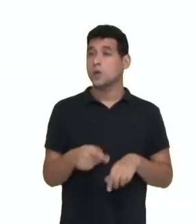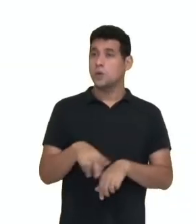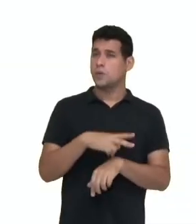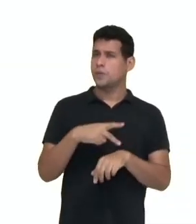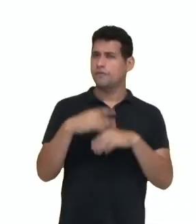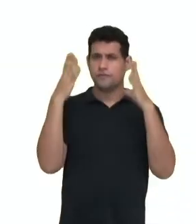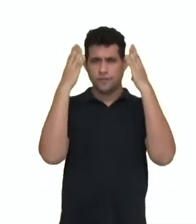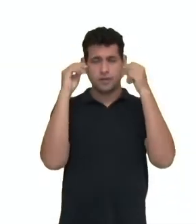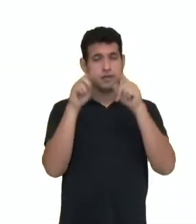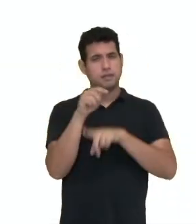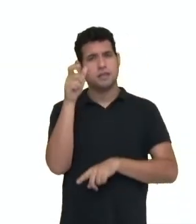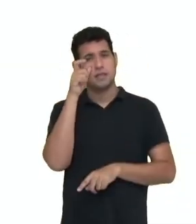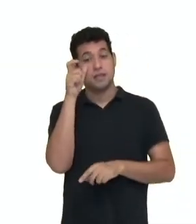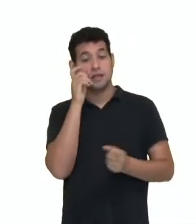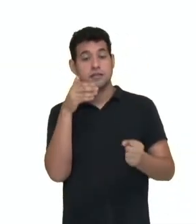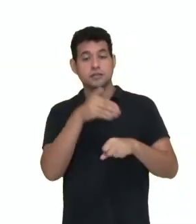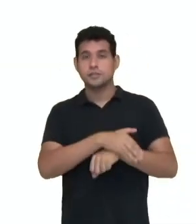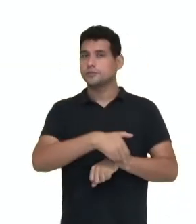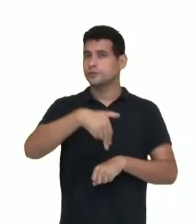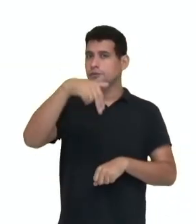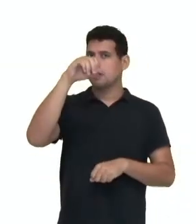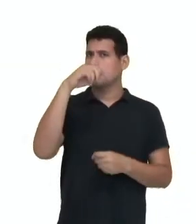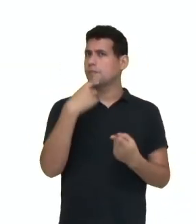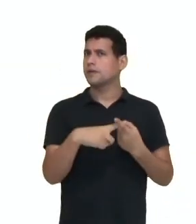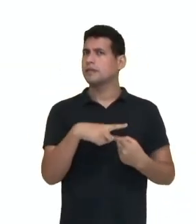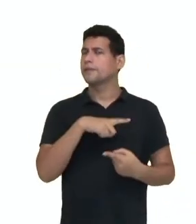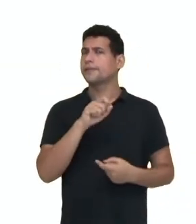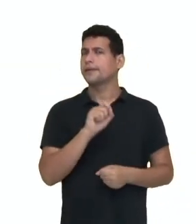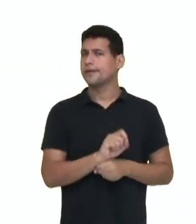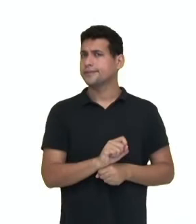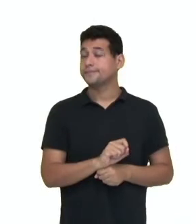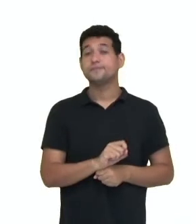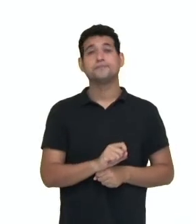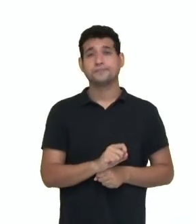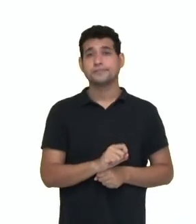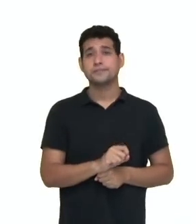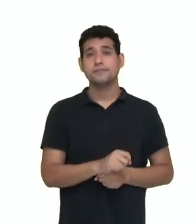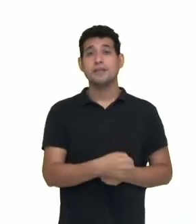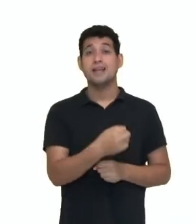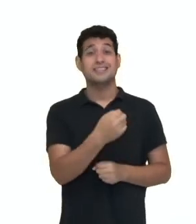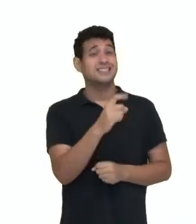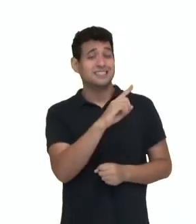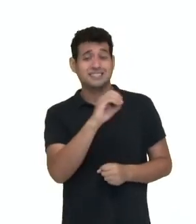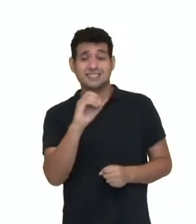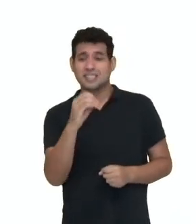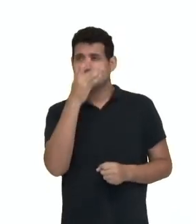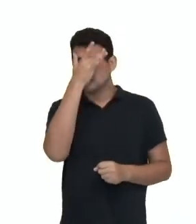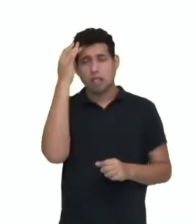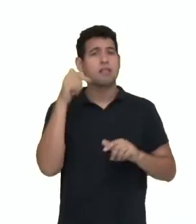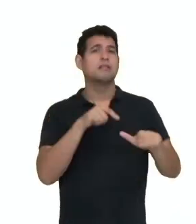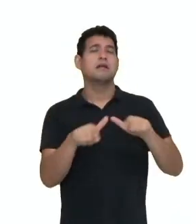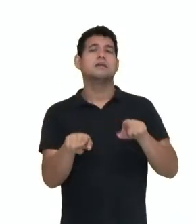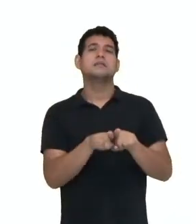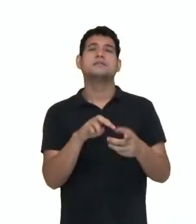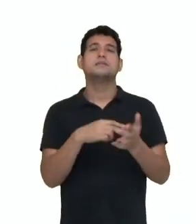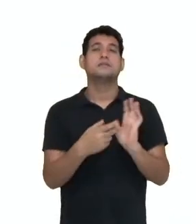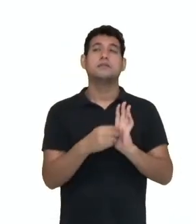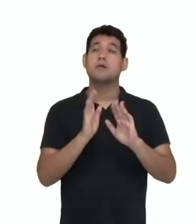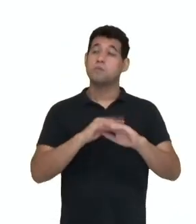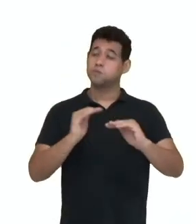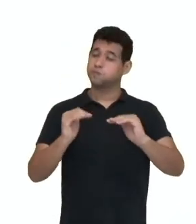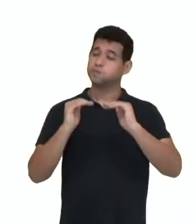tinham interesse em invadir o Nordeste porque ali existia mais de 100 engenhos e era um dos